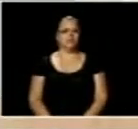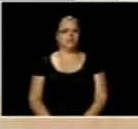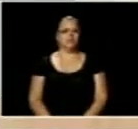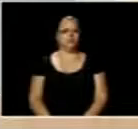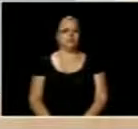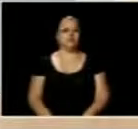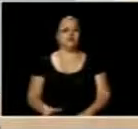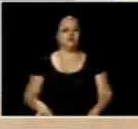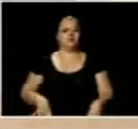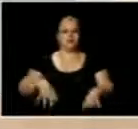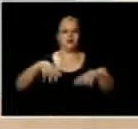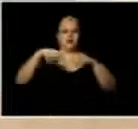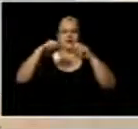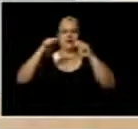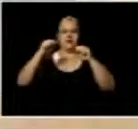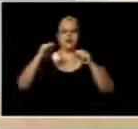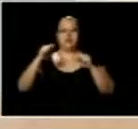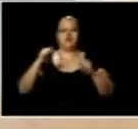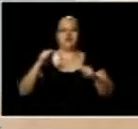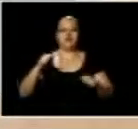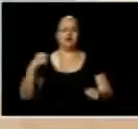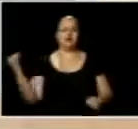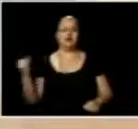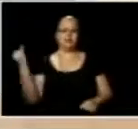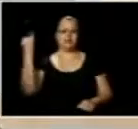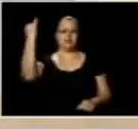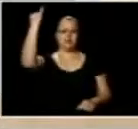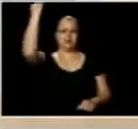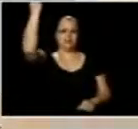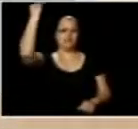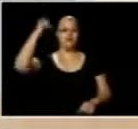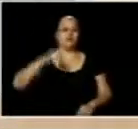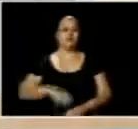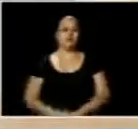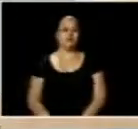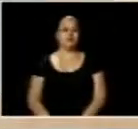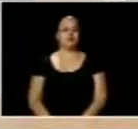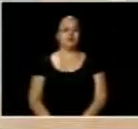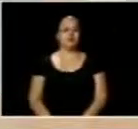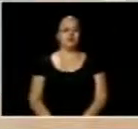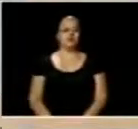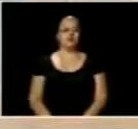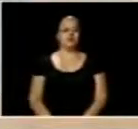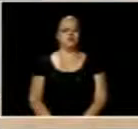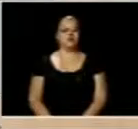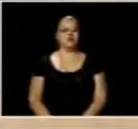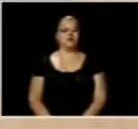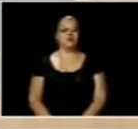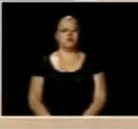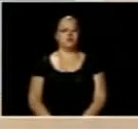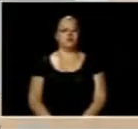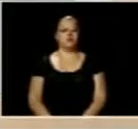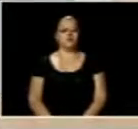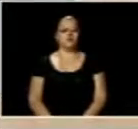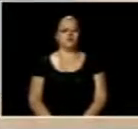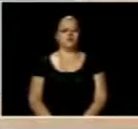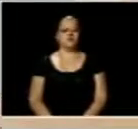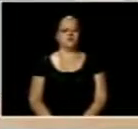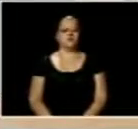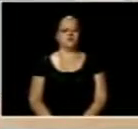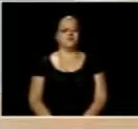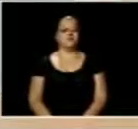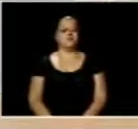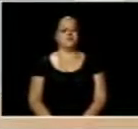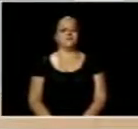não é coadjuvante. Câmara não é coadjuvante. Não é braço do governo. Não é extensão